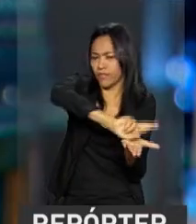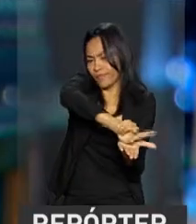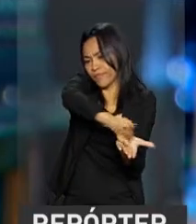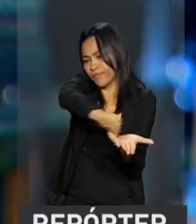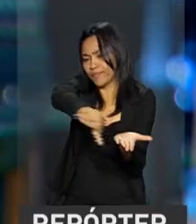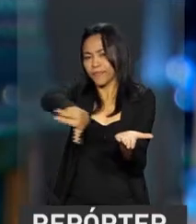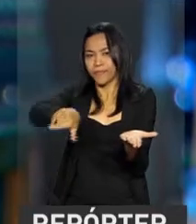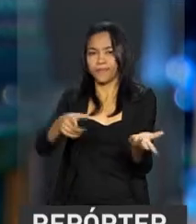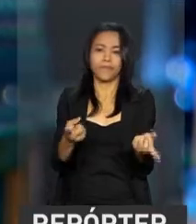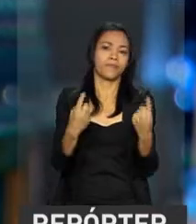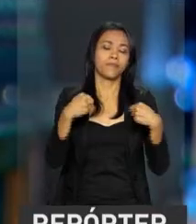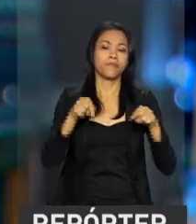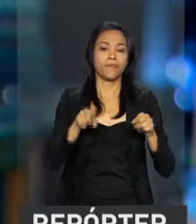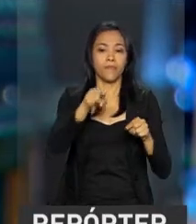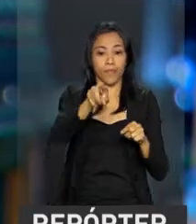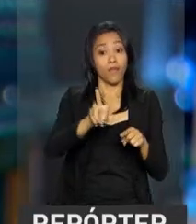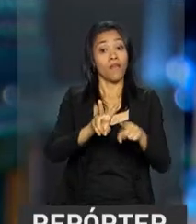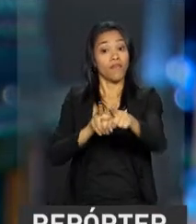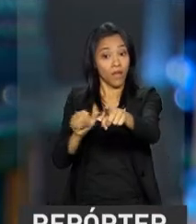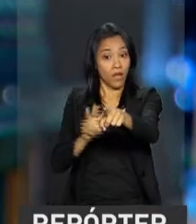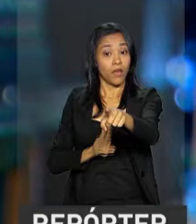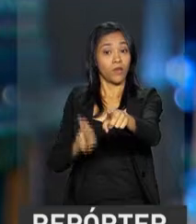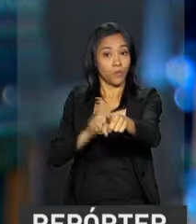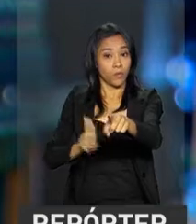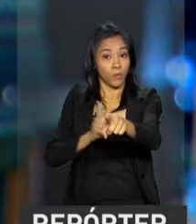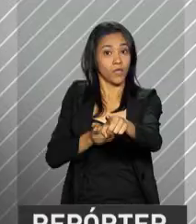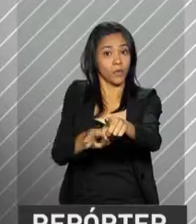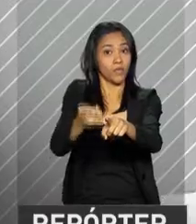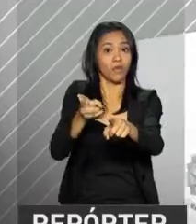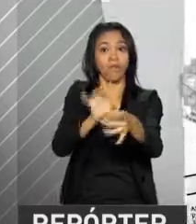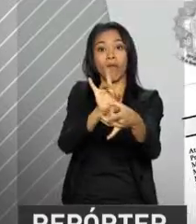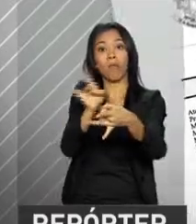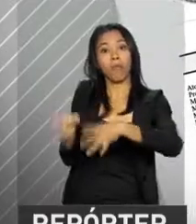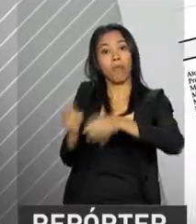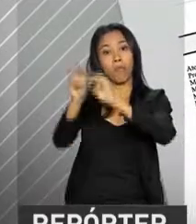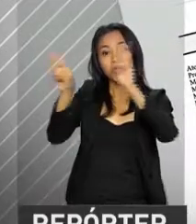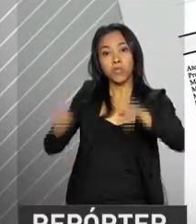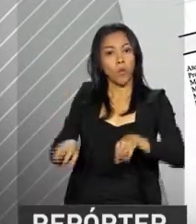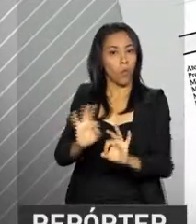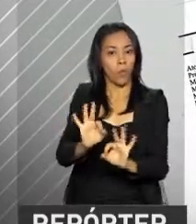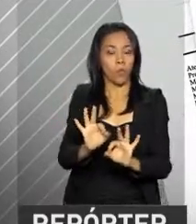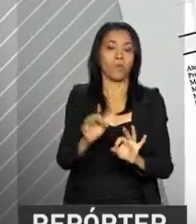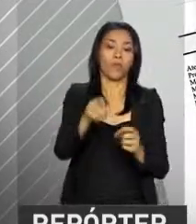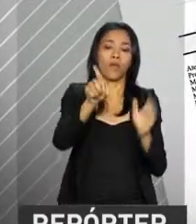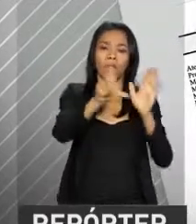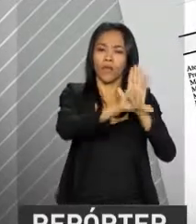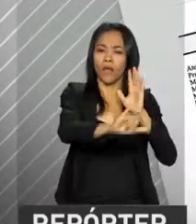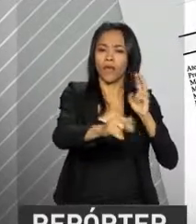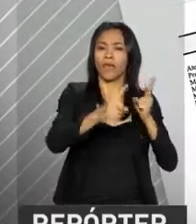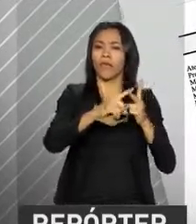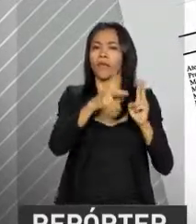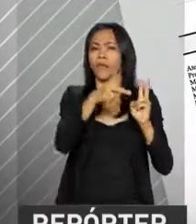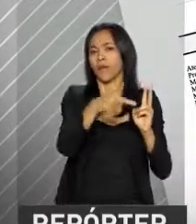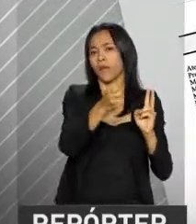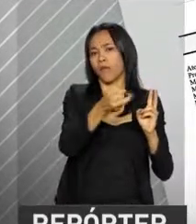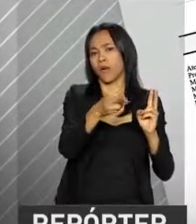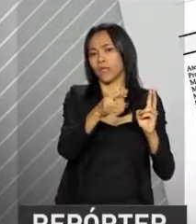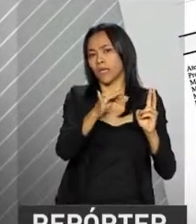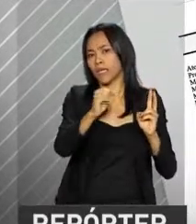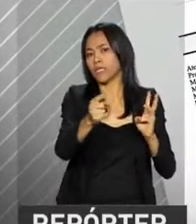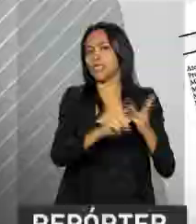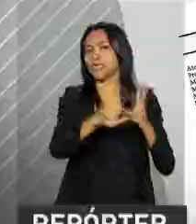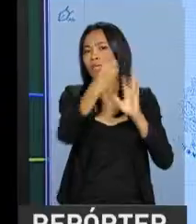ainda serão peças de uso vamos dizer assim não de museu leis portarias e decretos vão poder ser